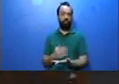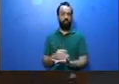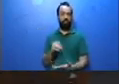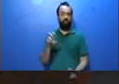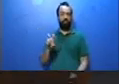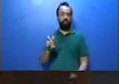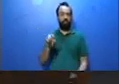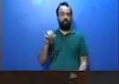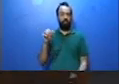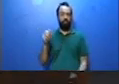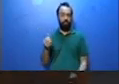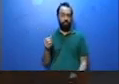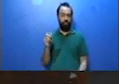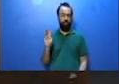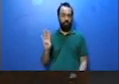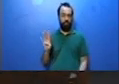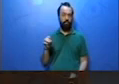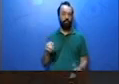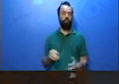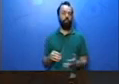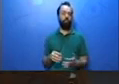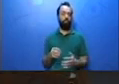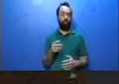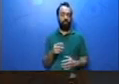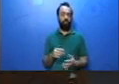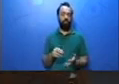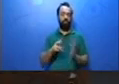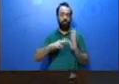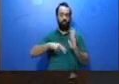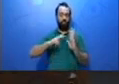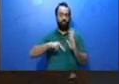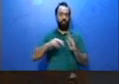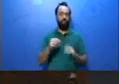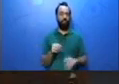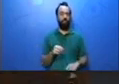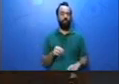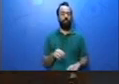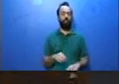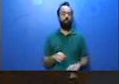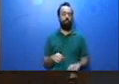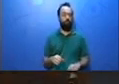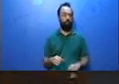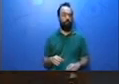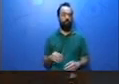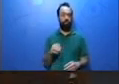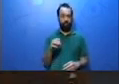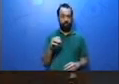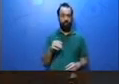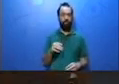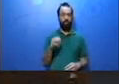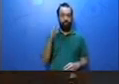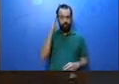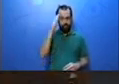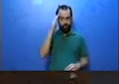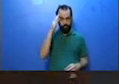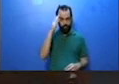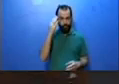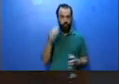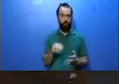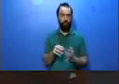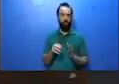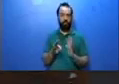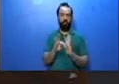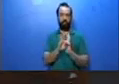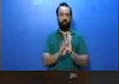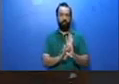O ler, da página 54 até a página 57. Entender o texto, páginas